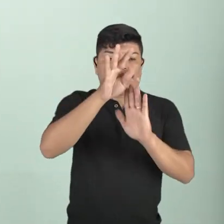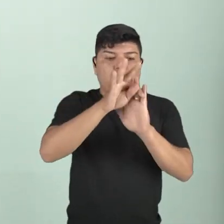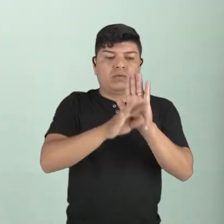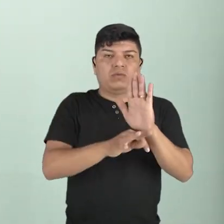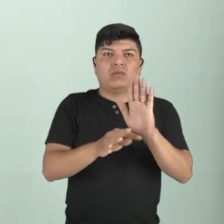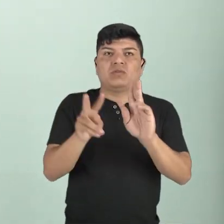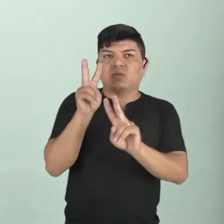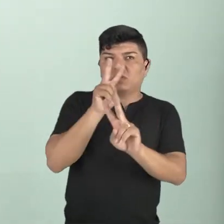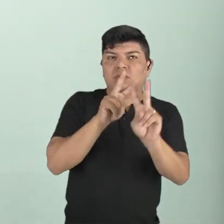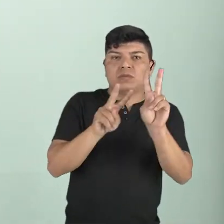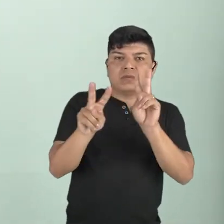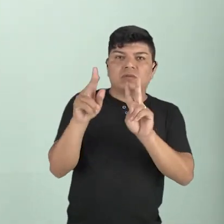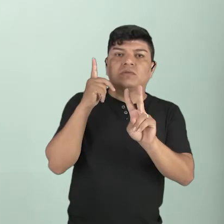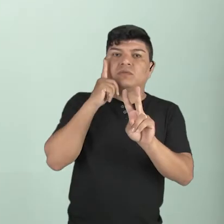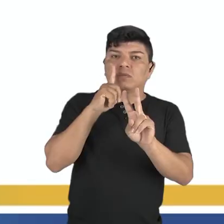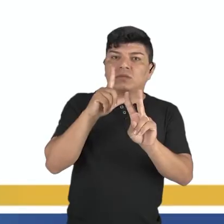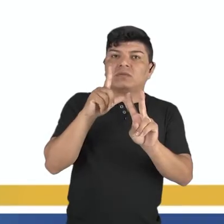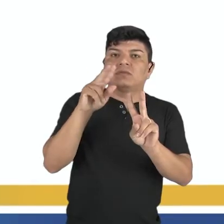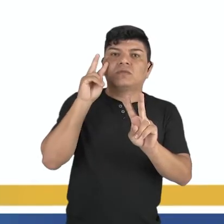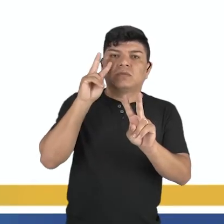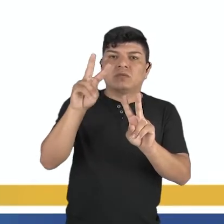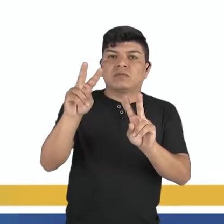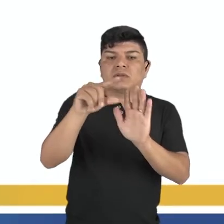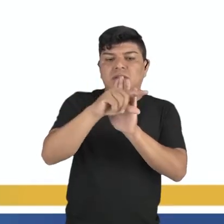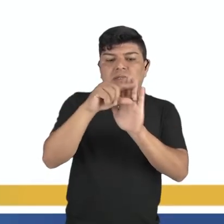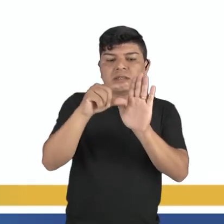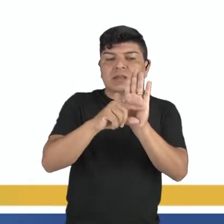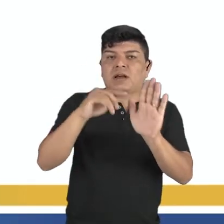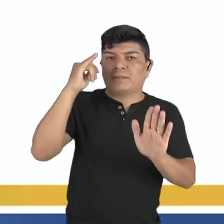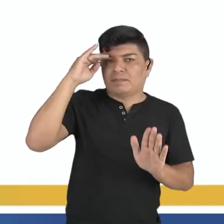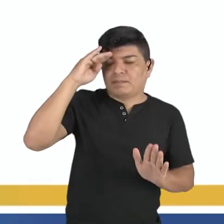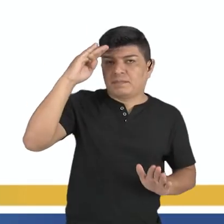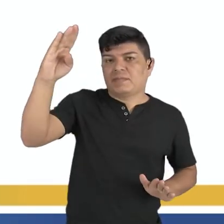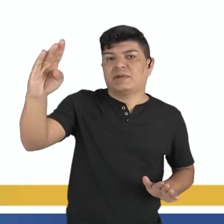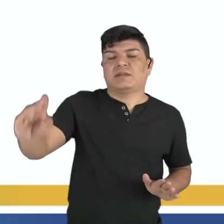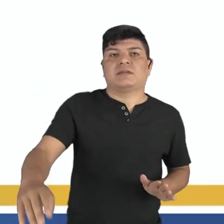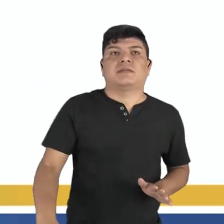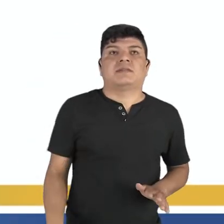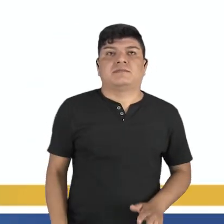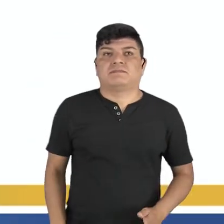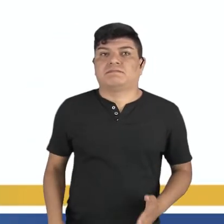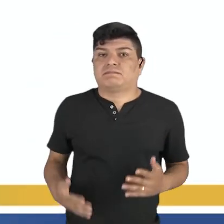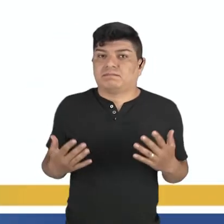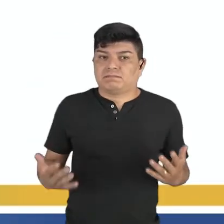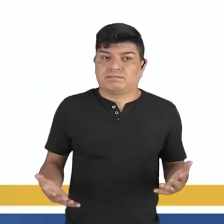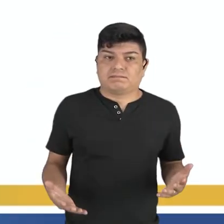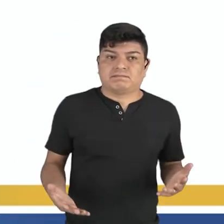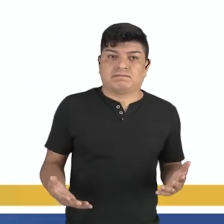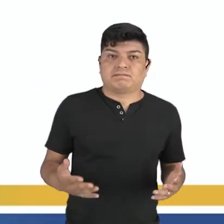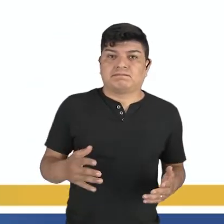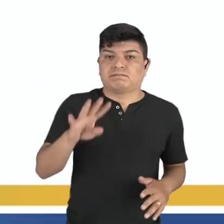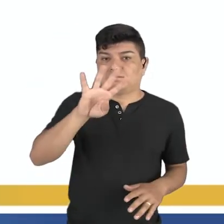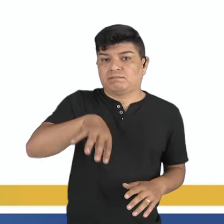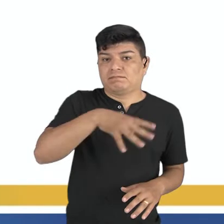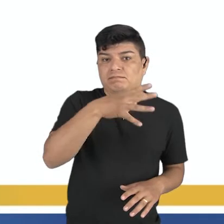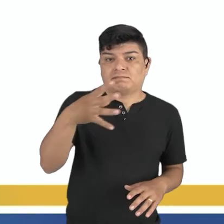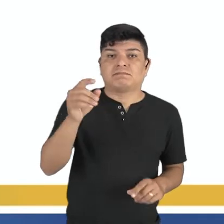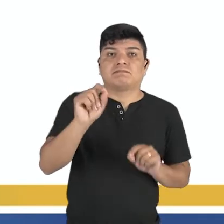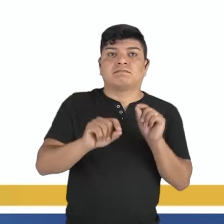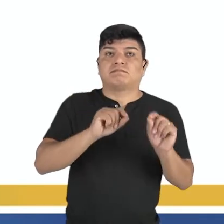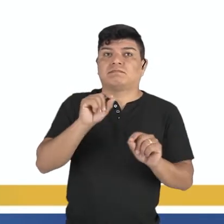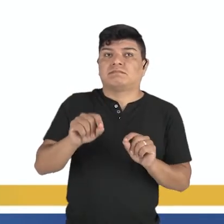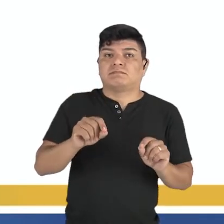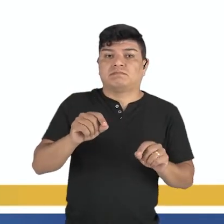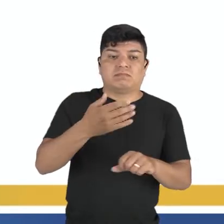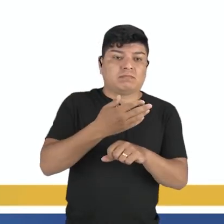quando visualizasse, conseguisse enxergar as partes principais. Esquematizar é uma maneira, uma técnica